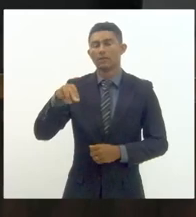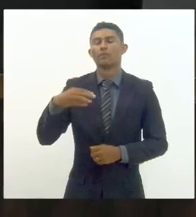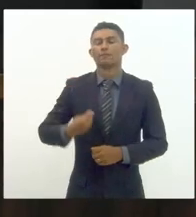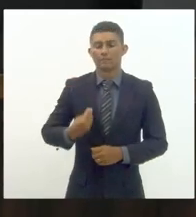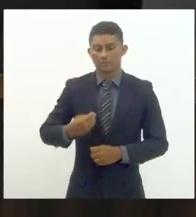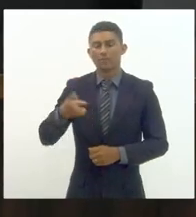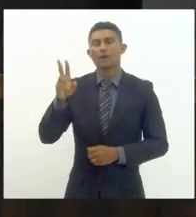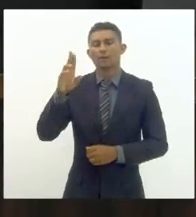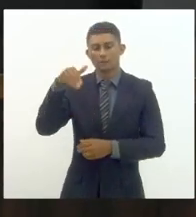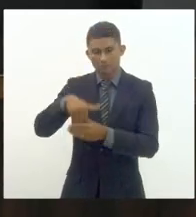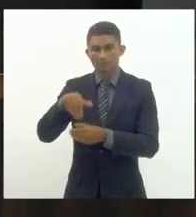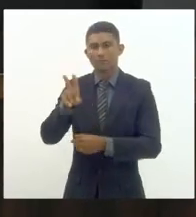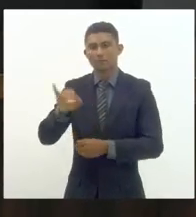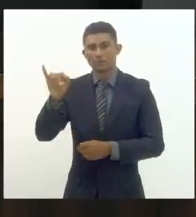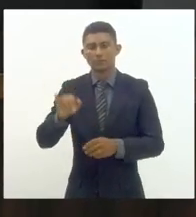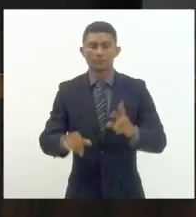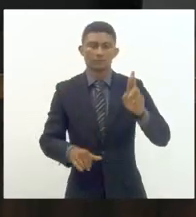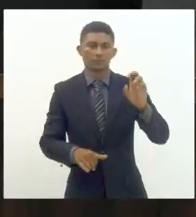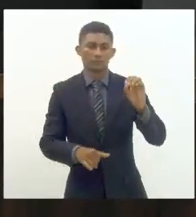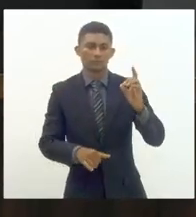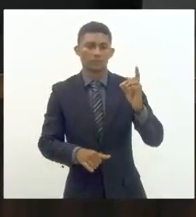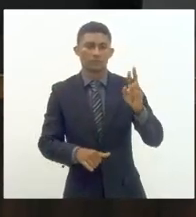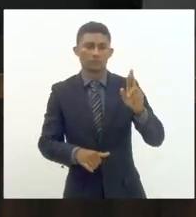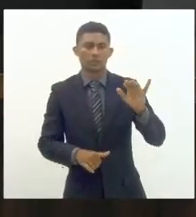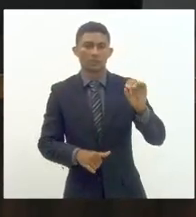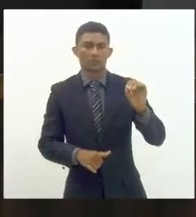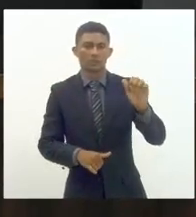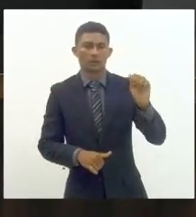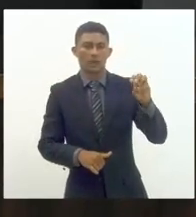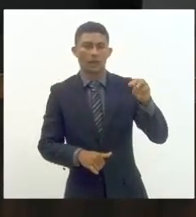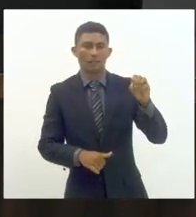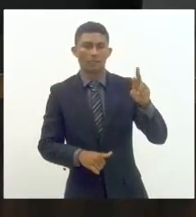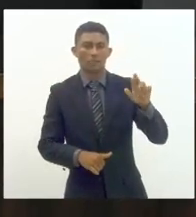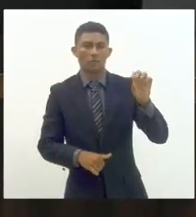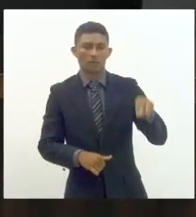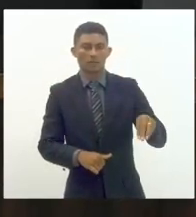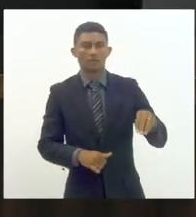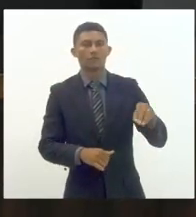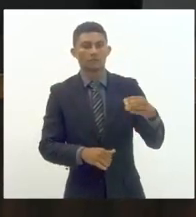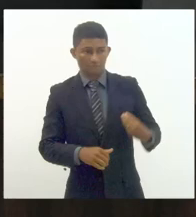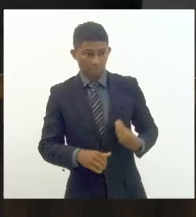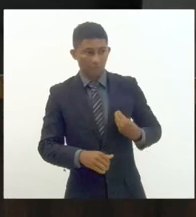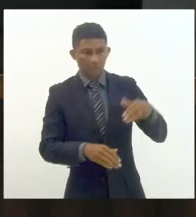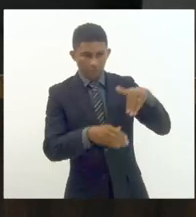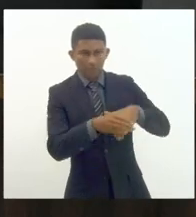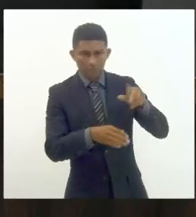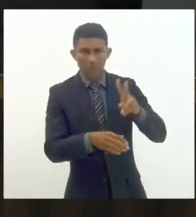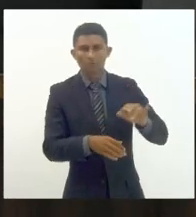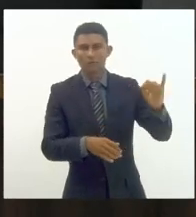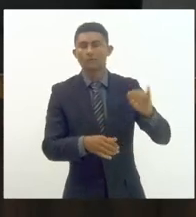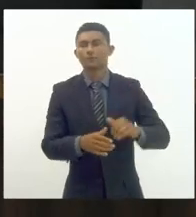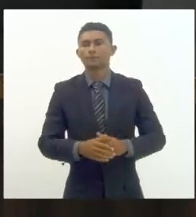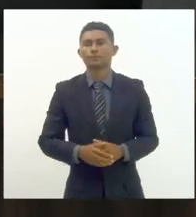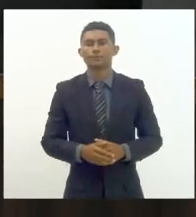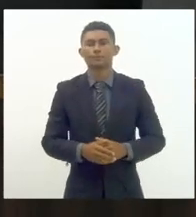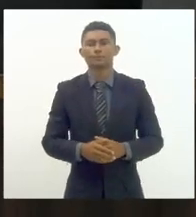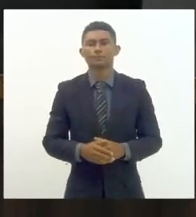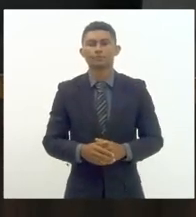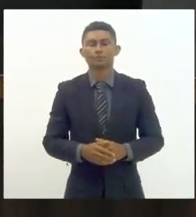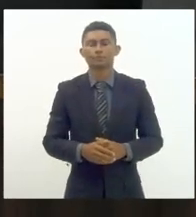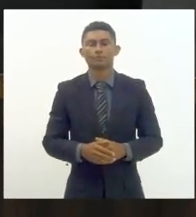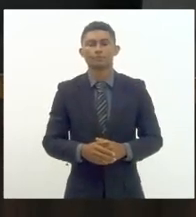votar. Deputado Rodrigo Amorim, presente, vai votar. Deputado Rodrigo Amorim, presente, vai votar.